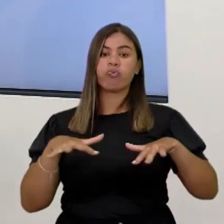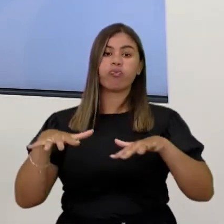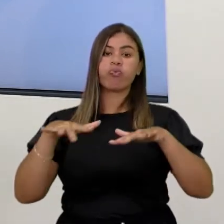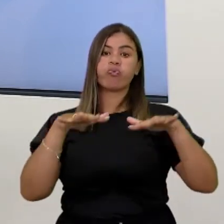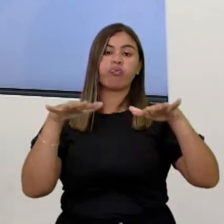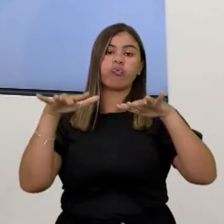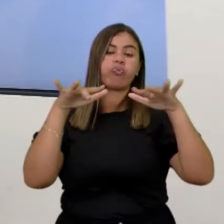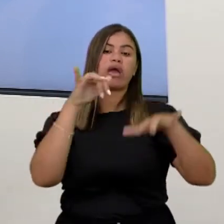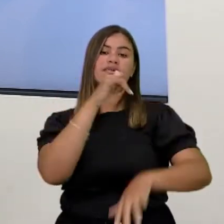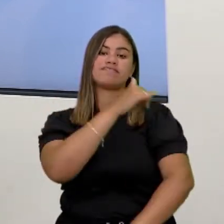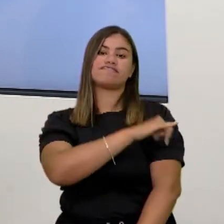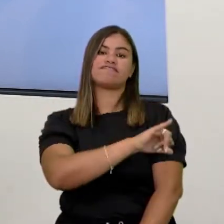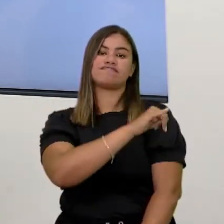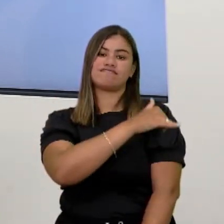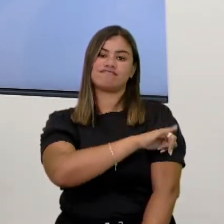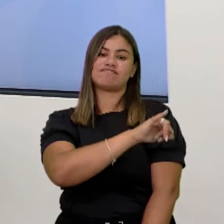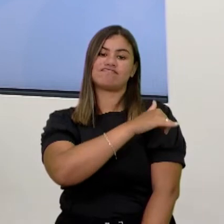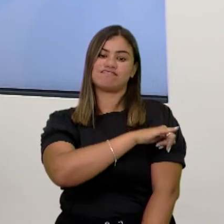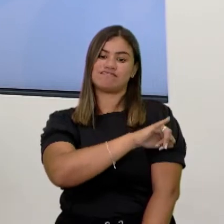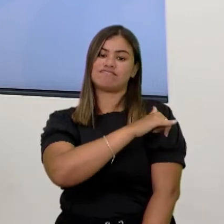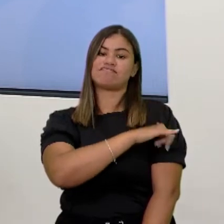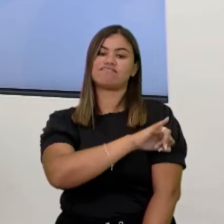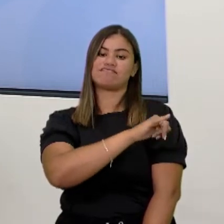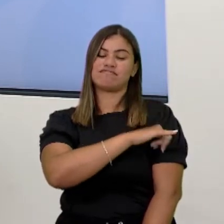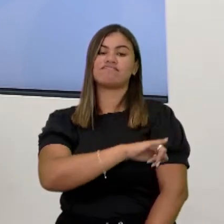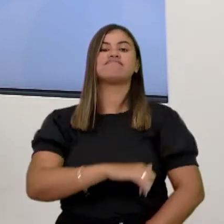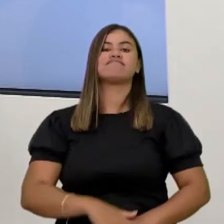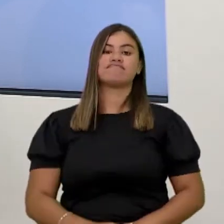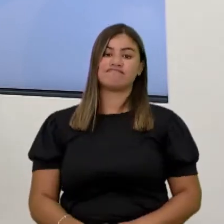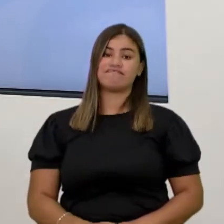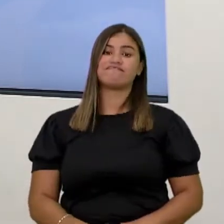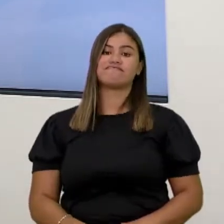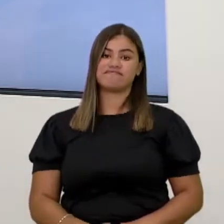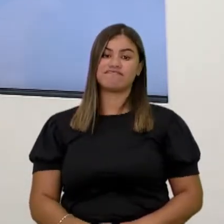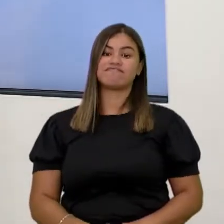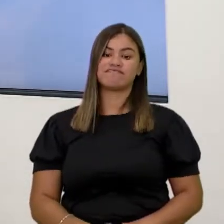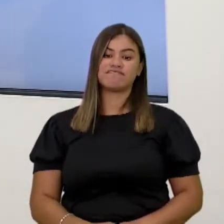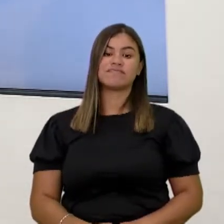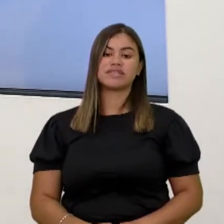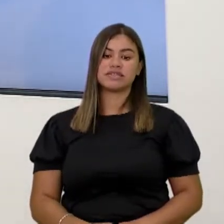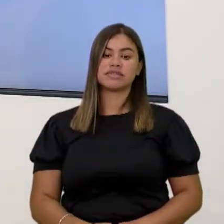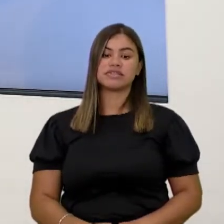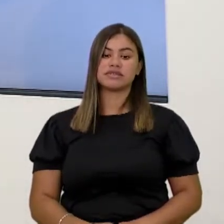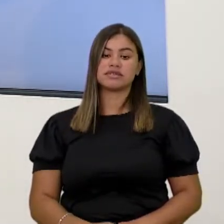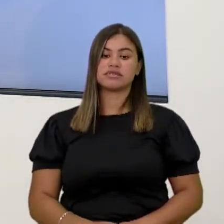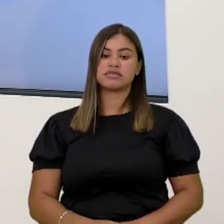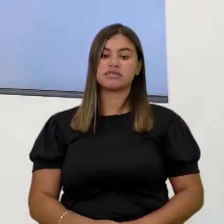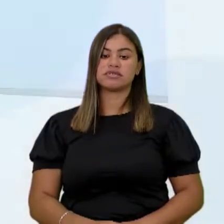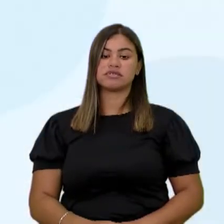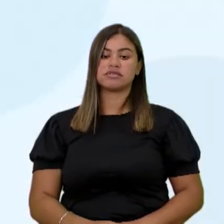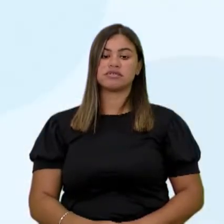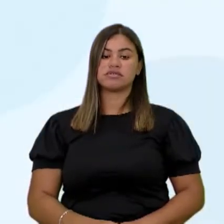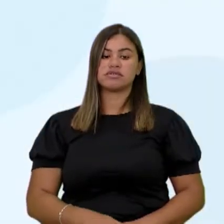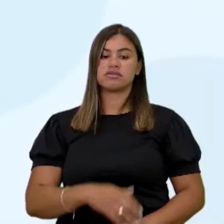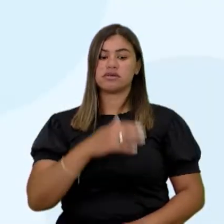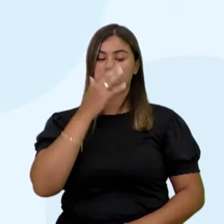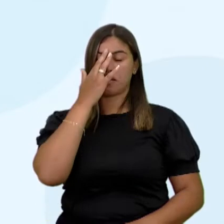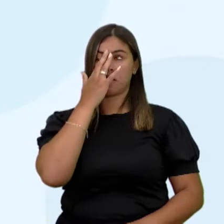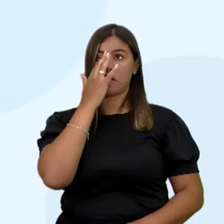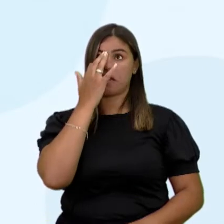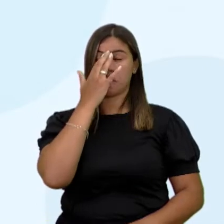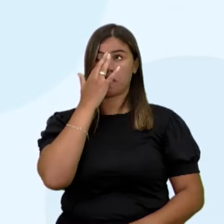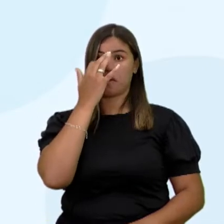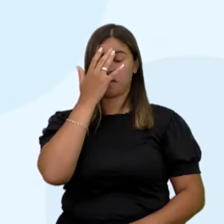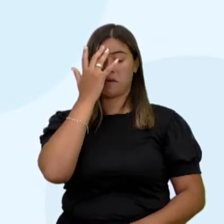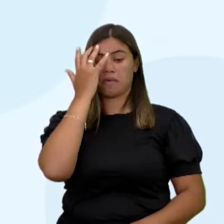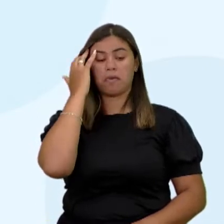do desmoronamento em Petrópolis. Tinha, tá certo. Petrópolis, né? Tinha, Petrópolis. tinha, então, eu vou falar aqui, vou colocar aqui enchentes, né? Que